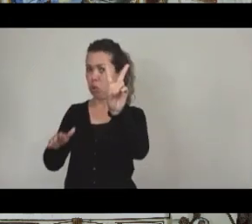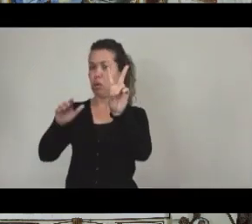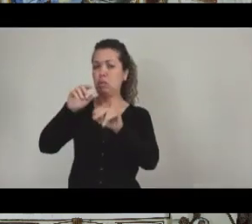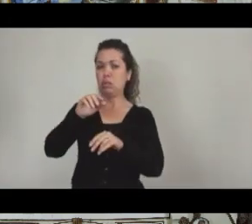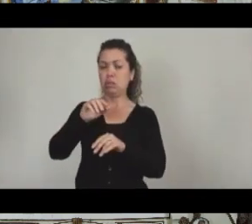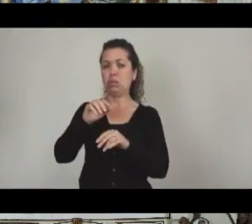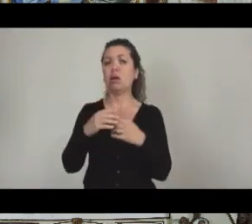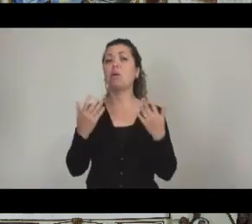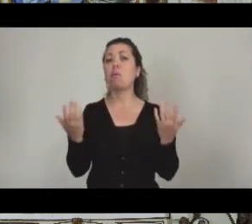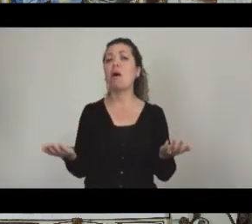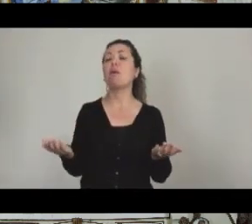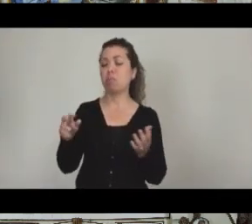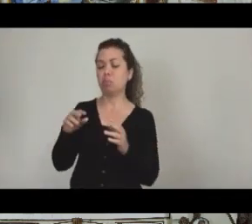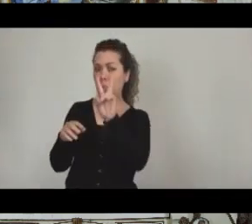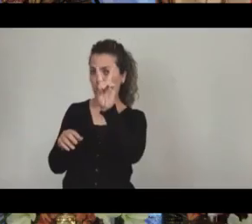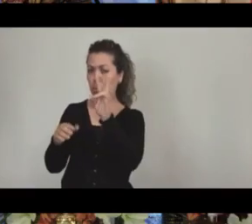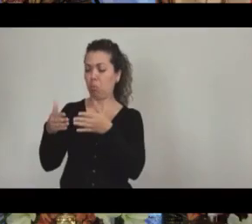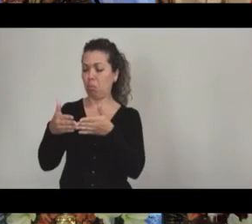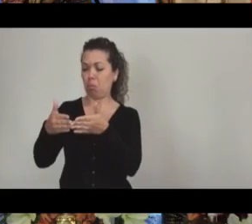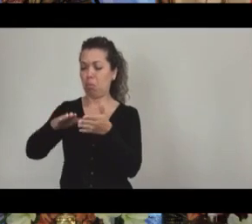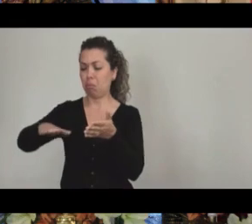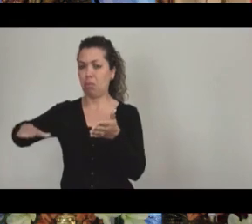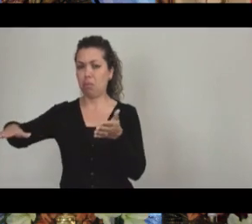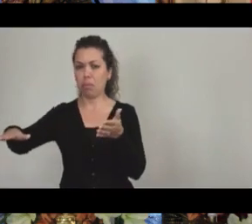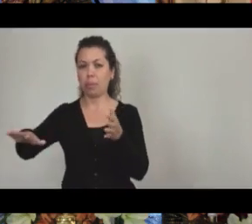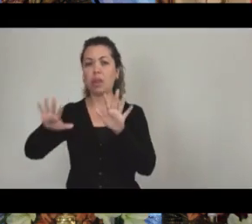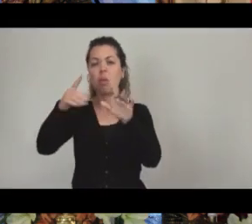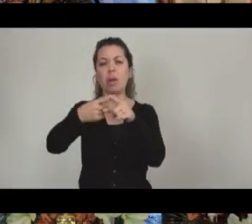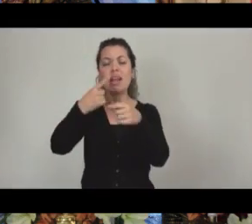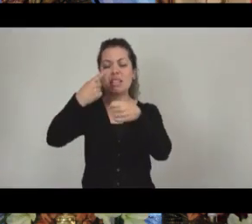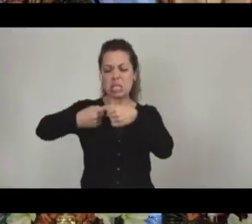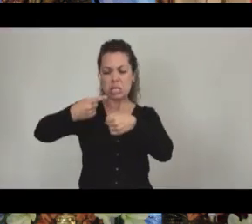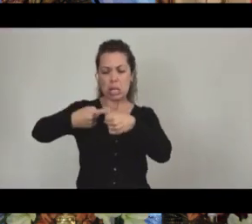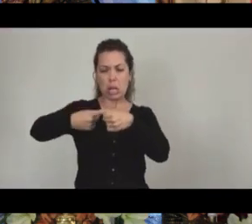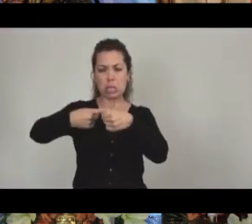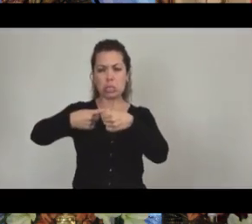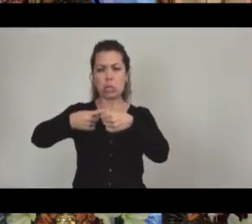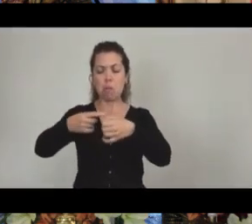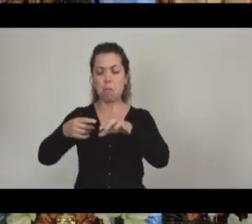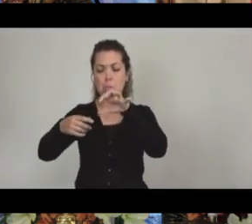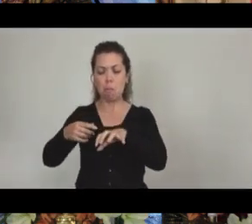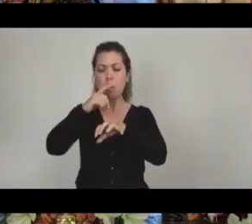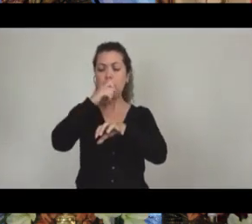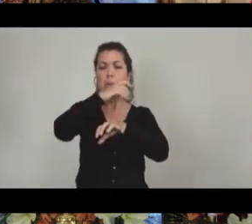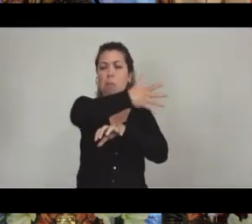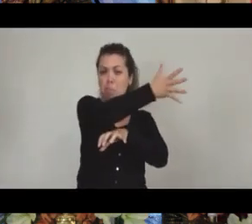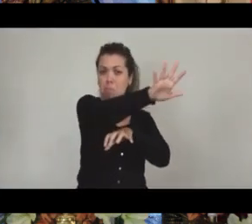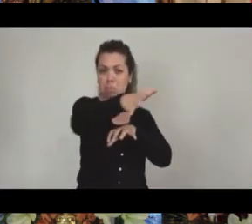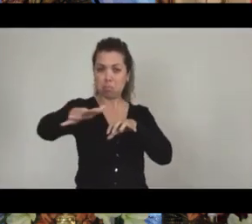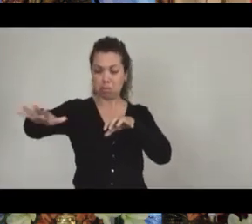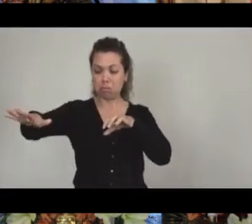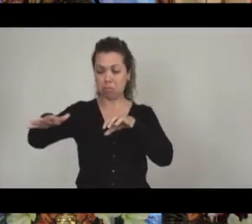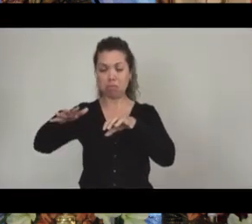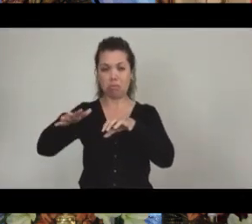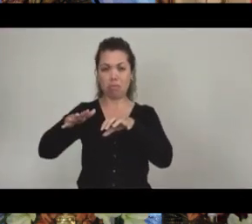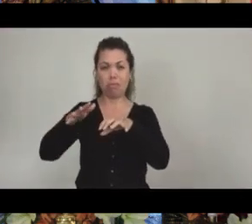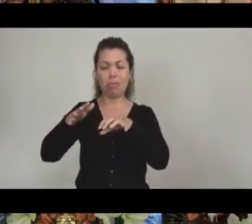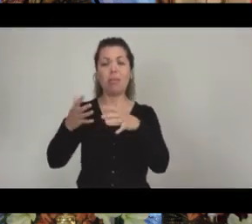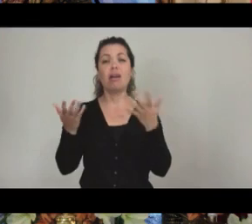terras da região avistaram um vulto rolando nas ondas da praia e o resgataram. Deixaram a imagem do santo com a